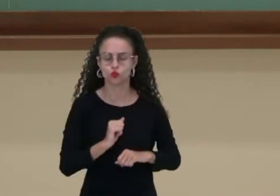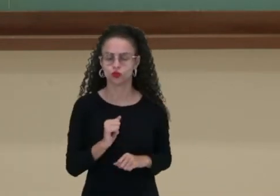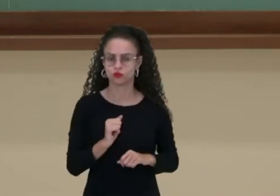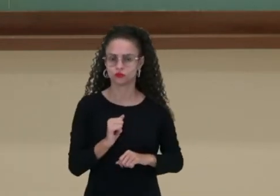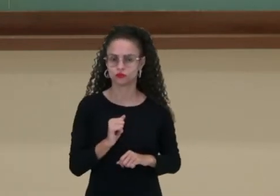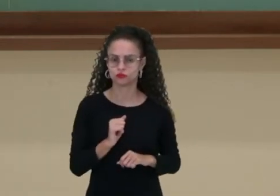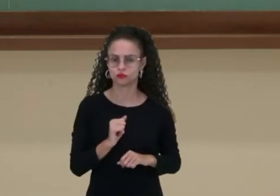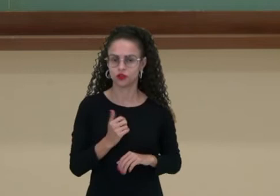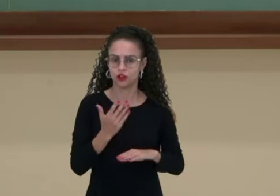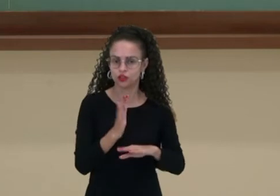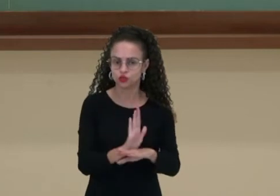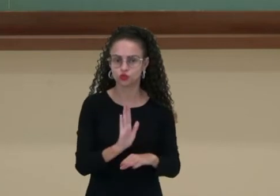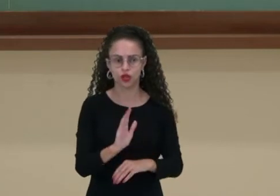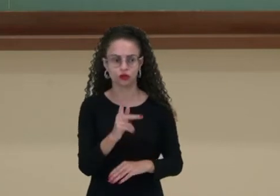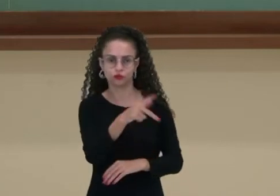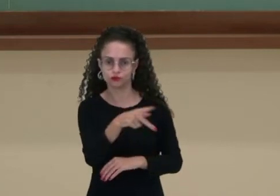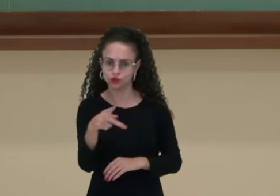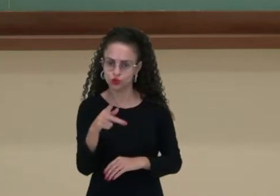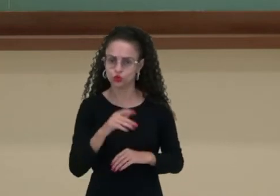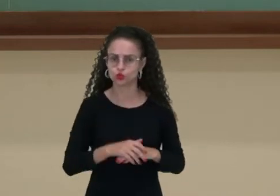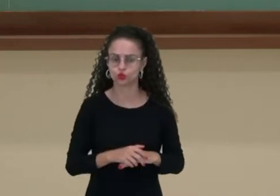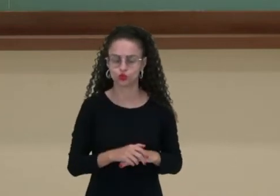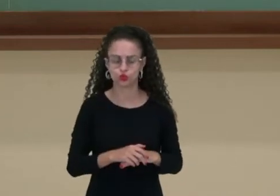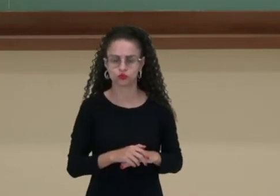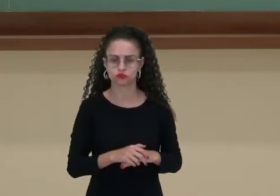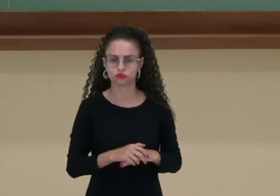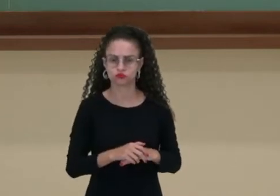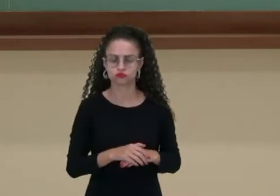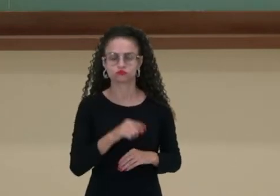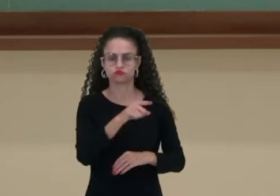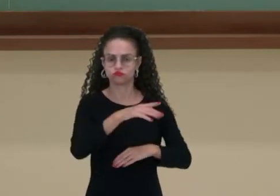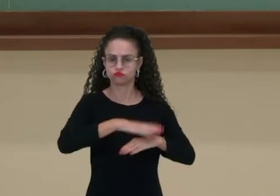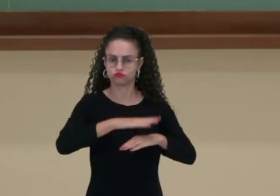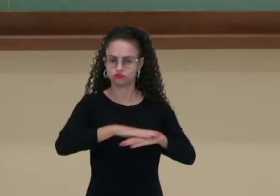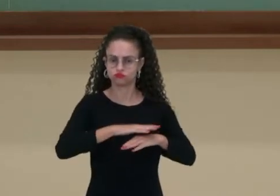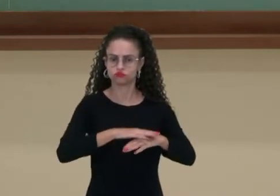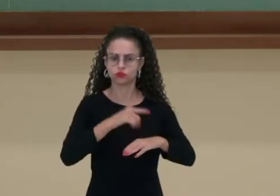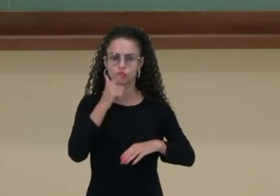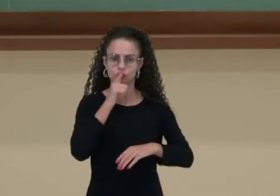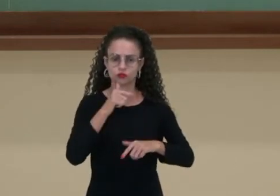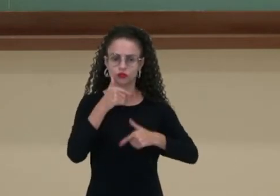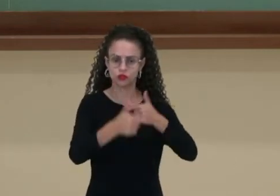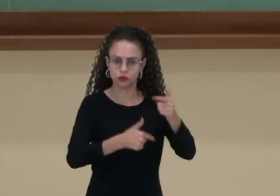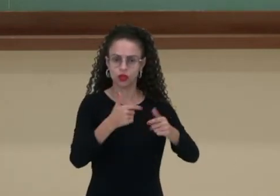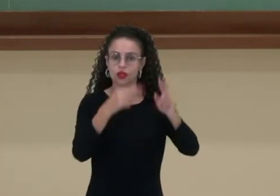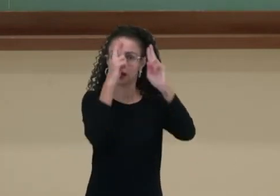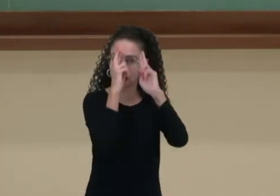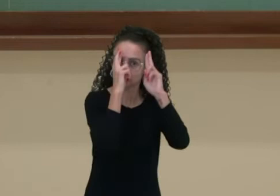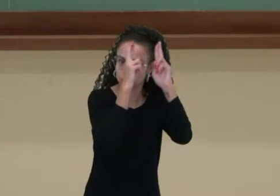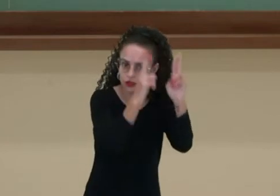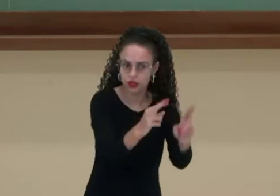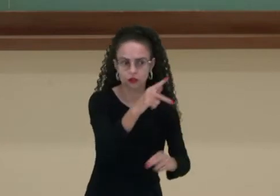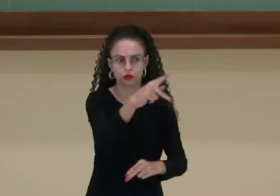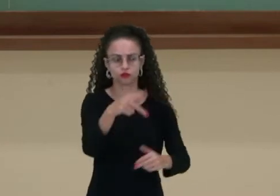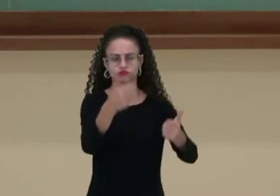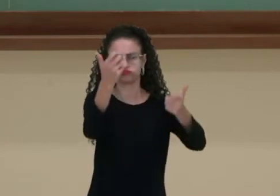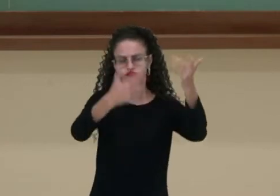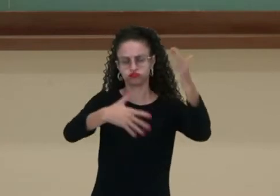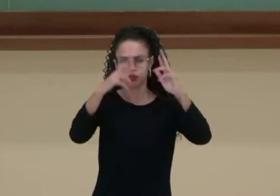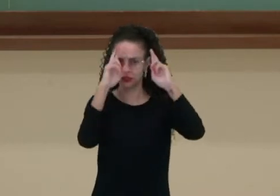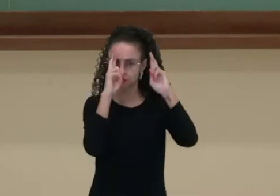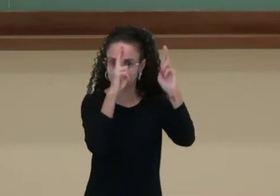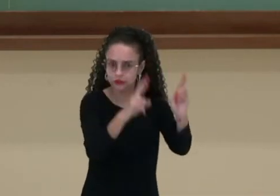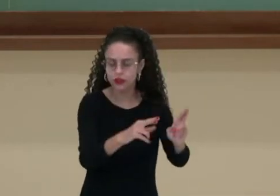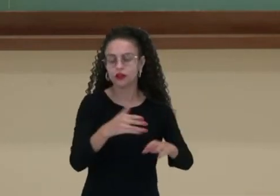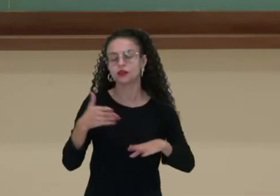o professor para que ele possa desempenhar o trabalho dele, respeitá-lo na hora da explicação, participar